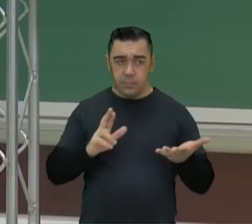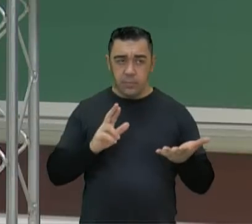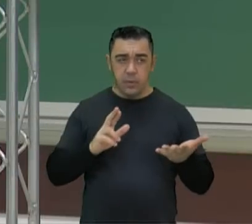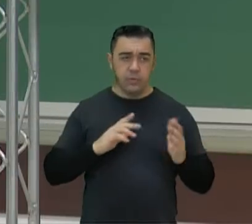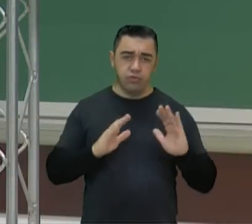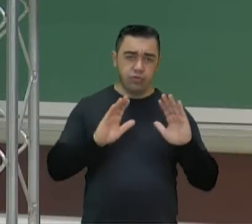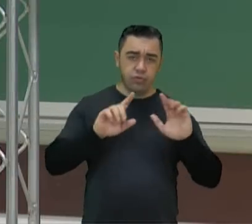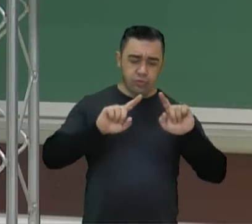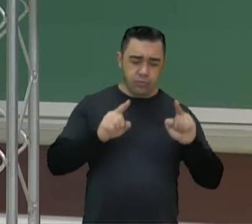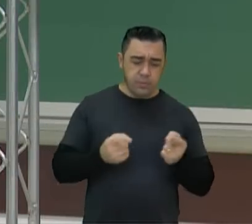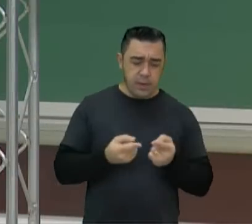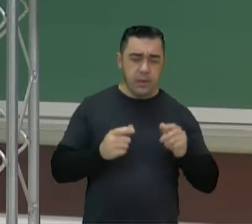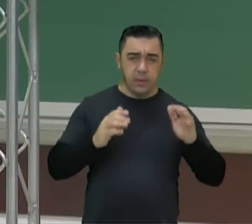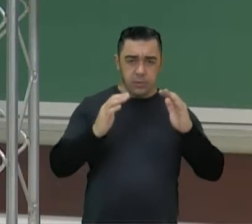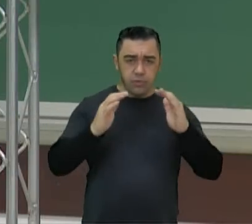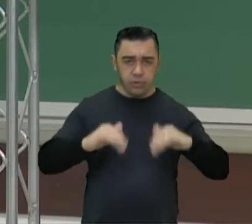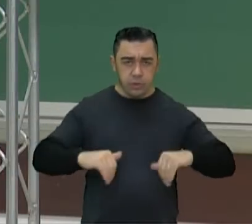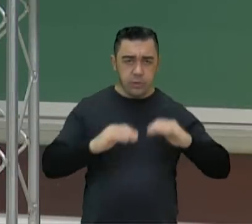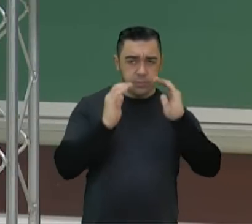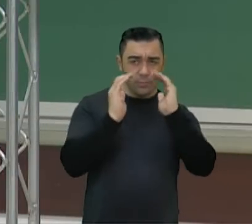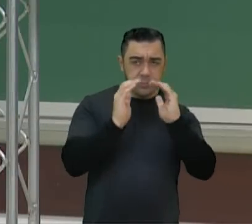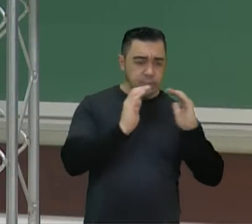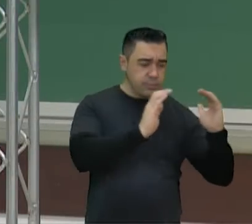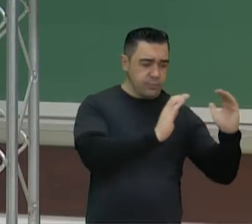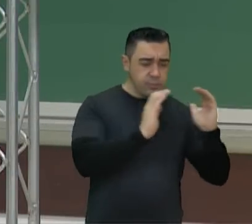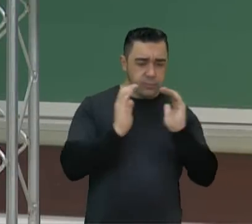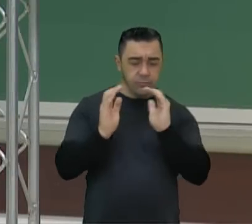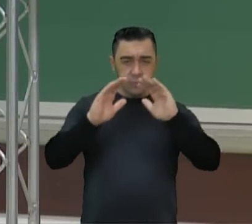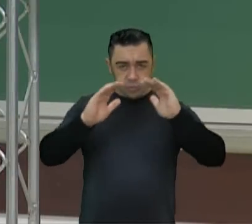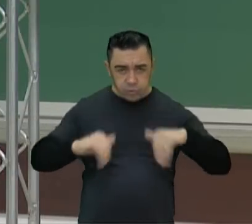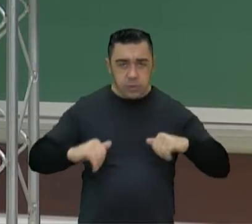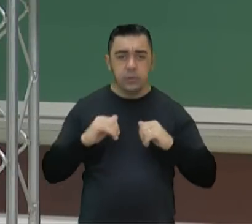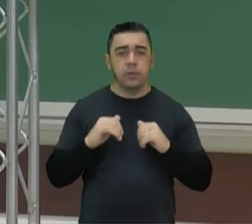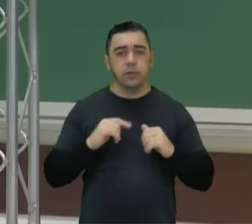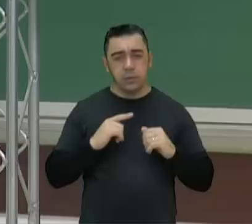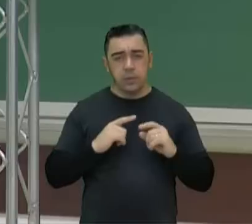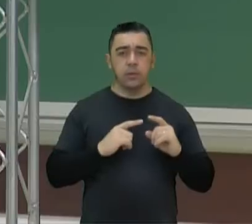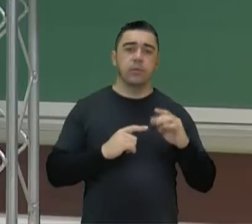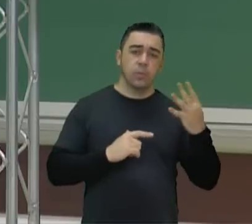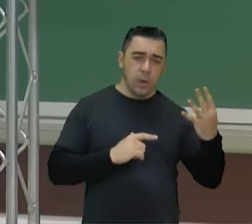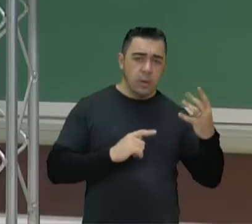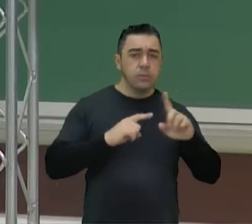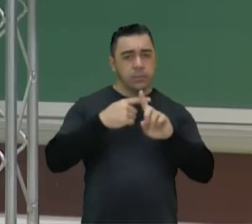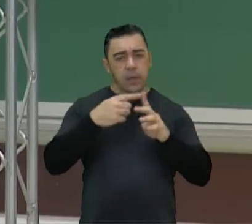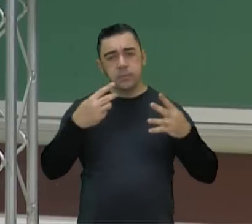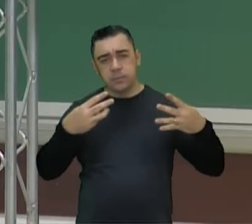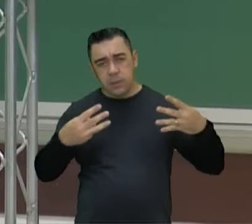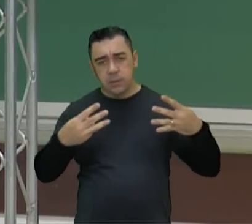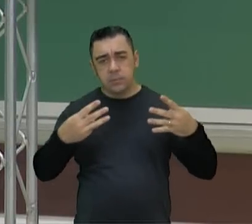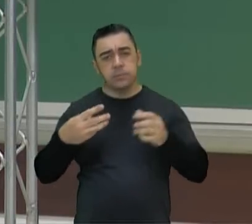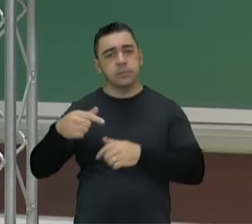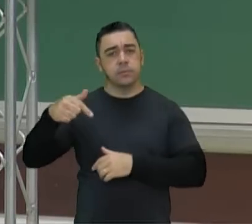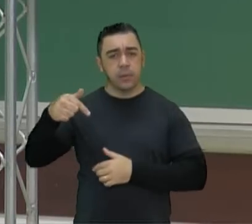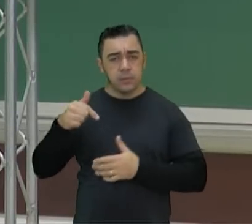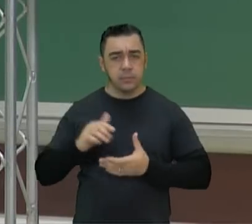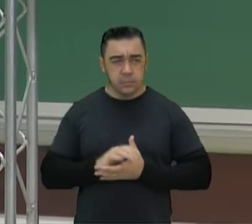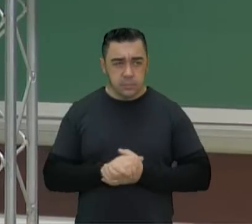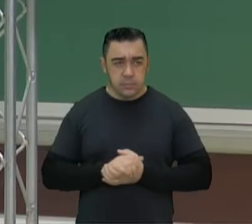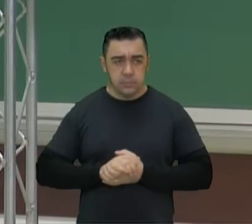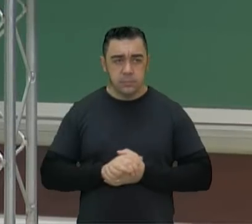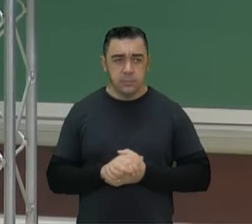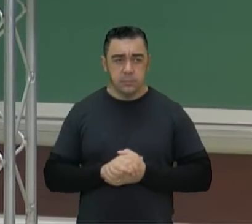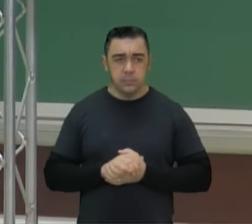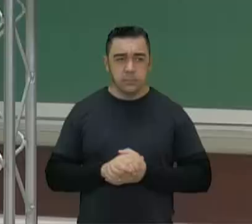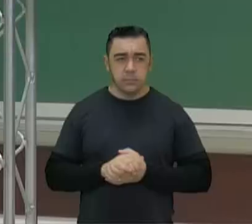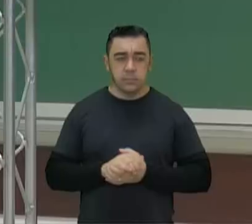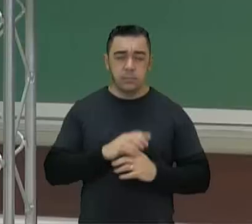os parênteses, como os dois módulos são positivos, assim ele fica mais